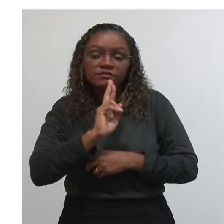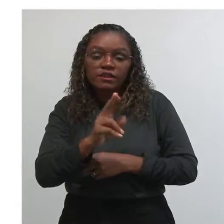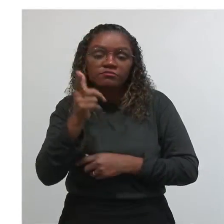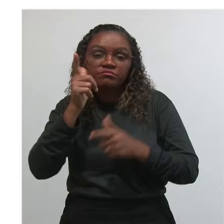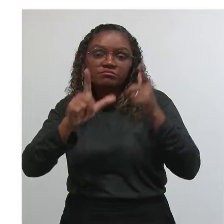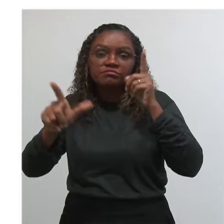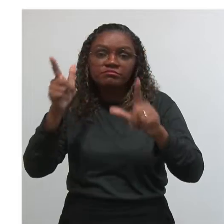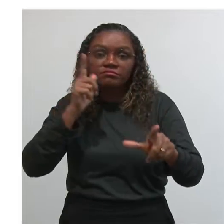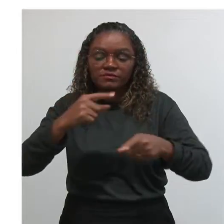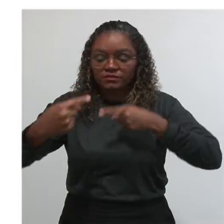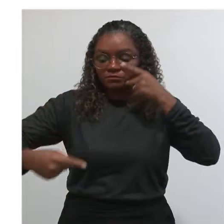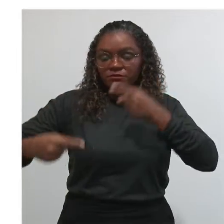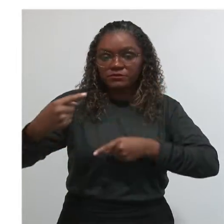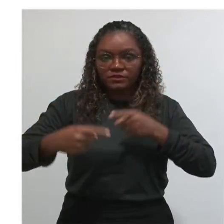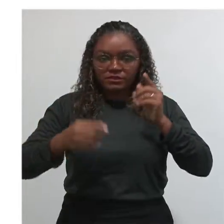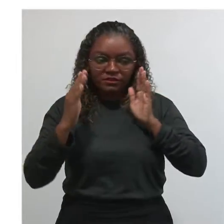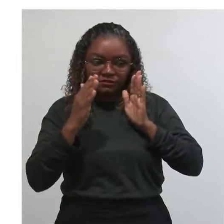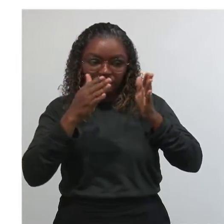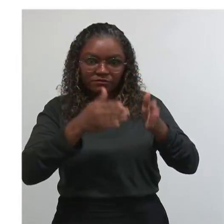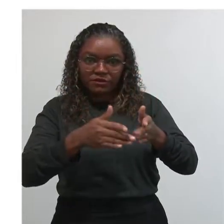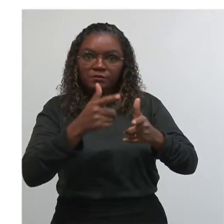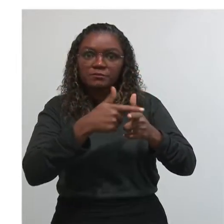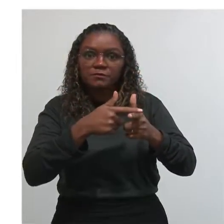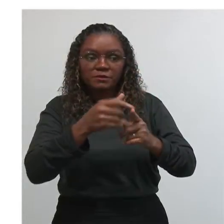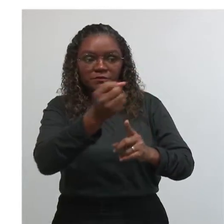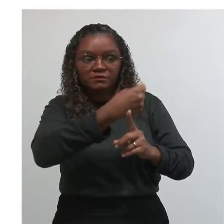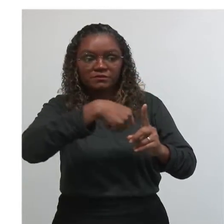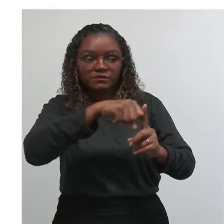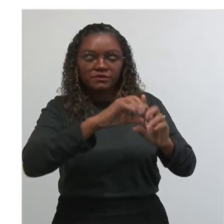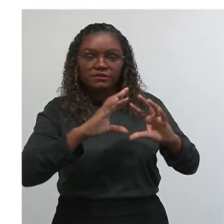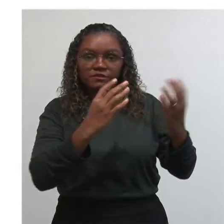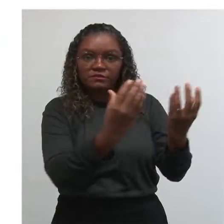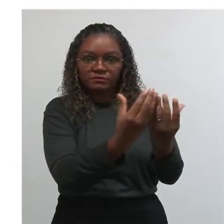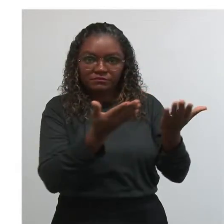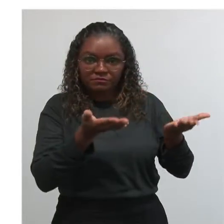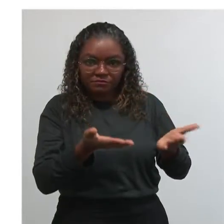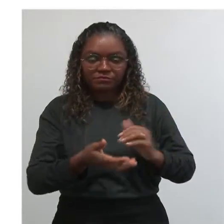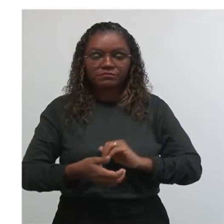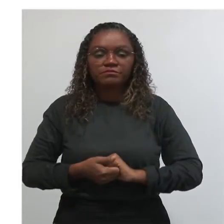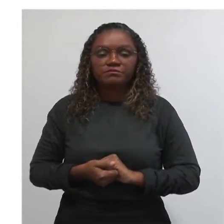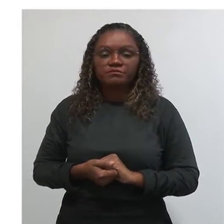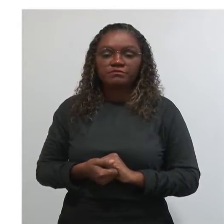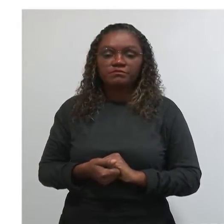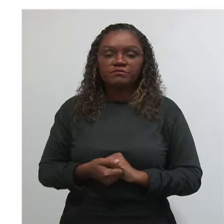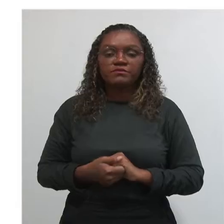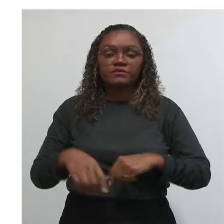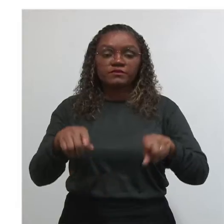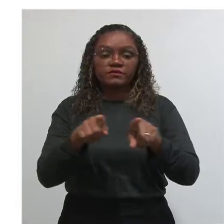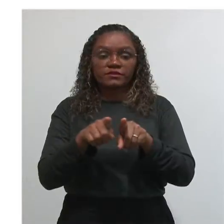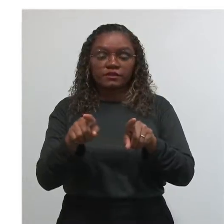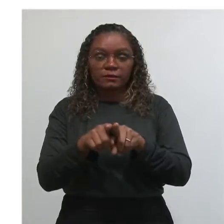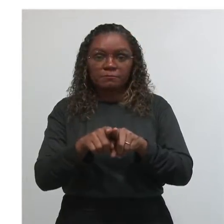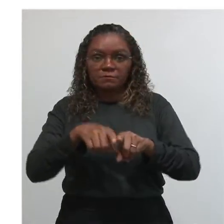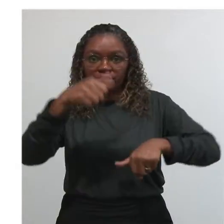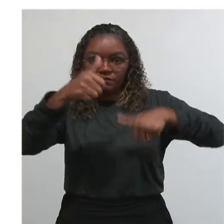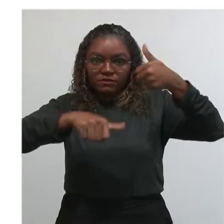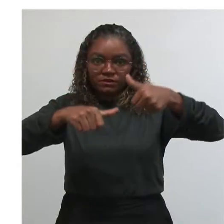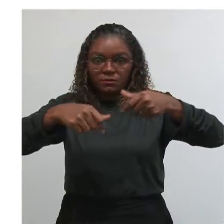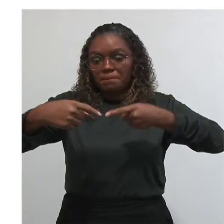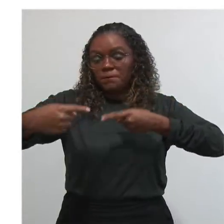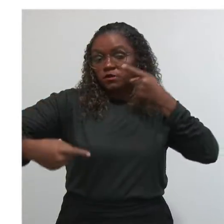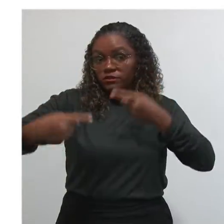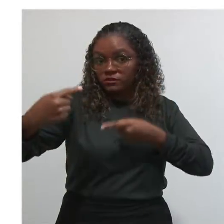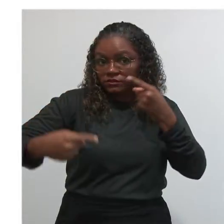pela política em relação ao problema identificado na comunidade. A avaliação política na fase da fase de formulação,